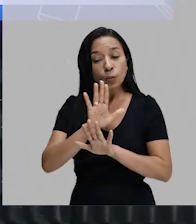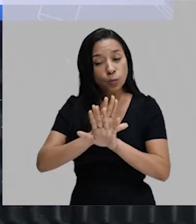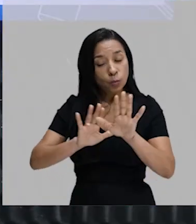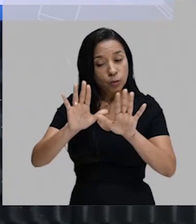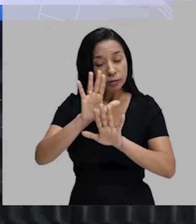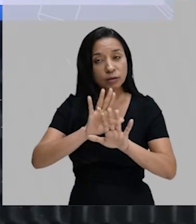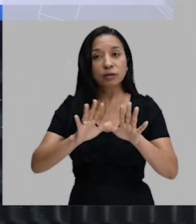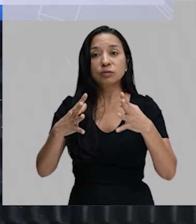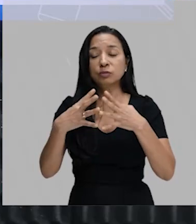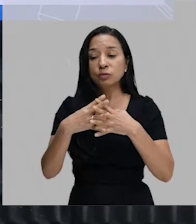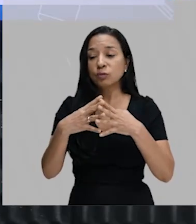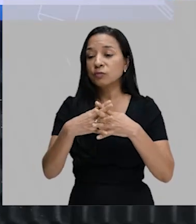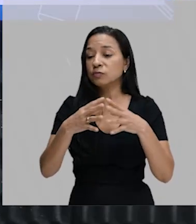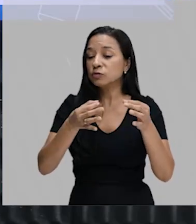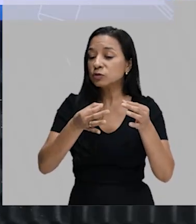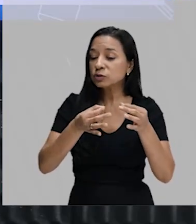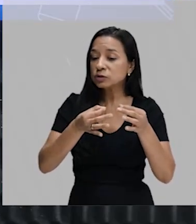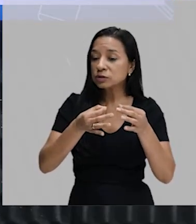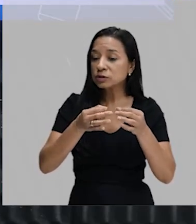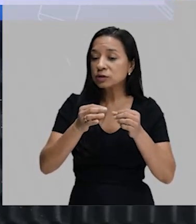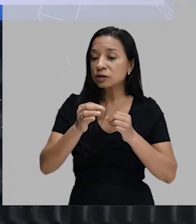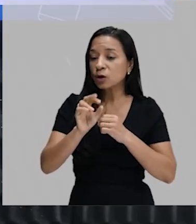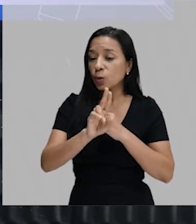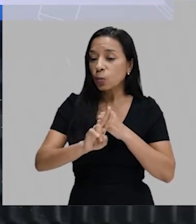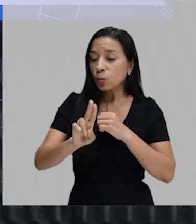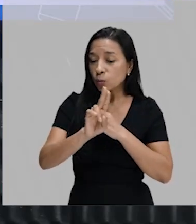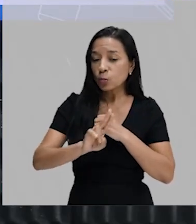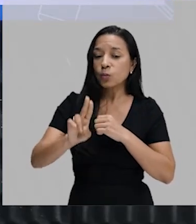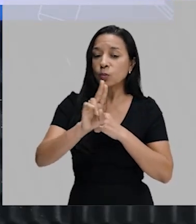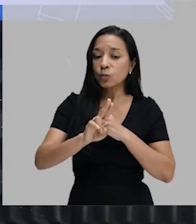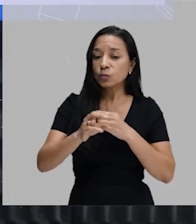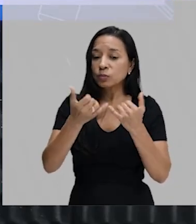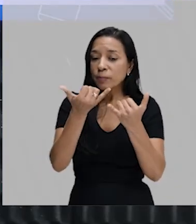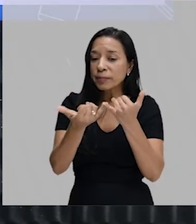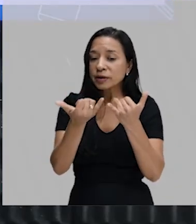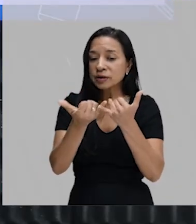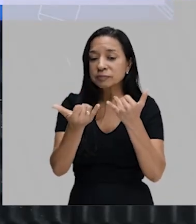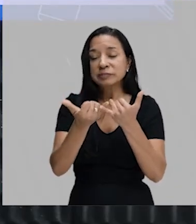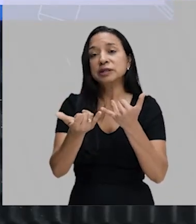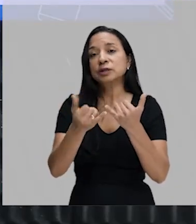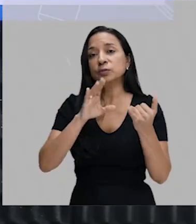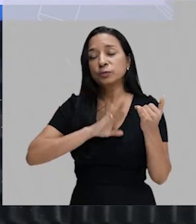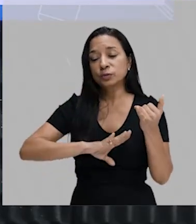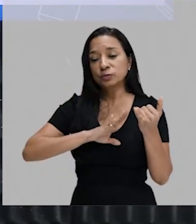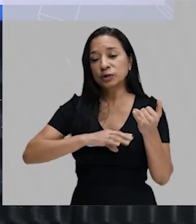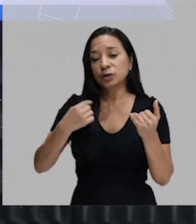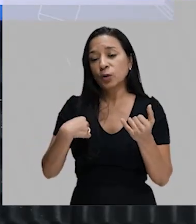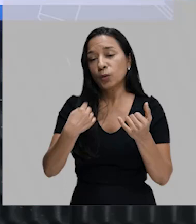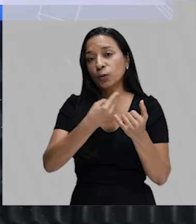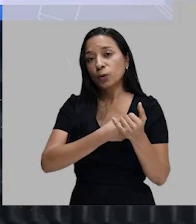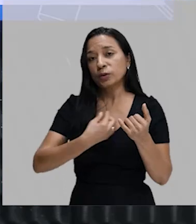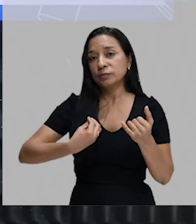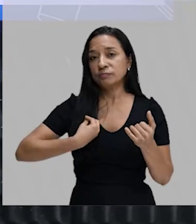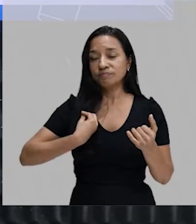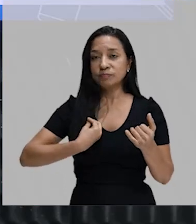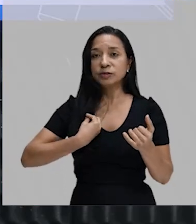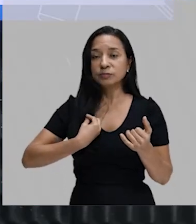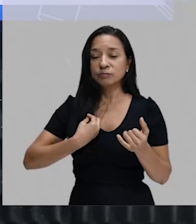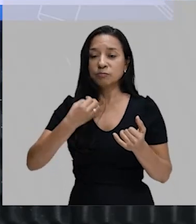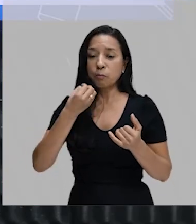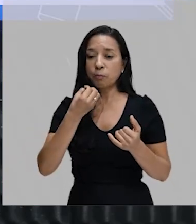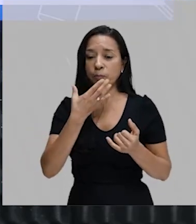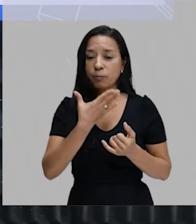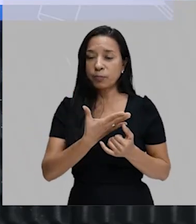para não confundir com a forma semelhante do português, que é nós vivemos, tá? É